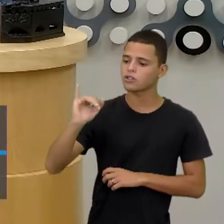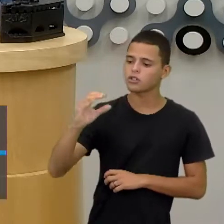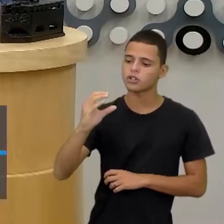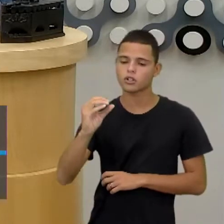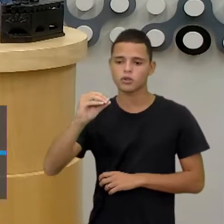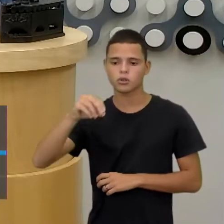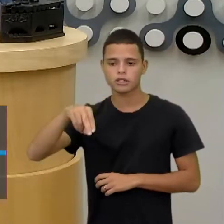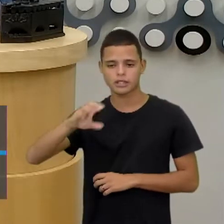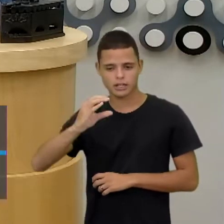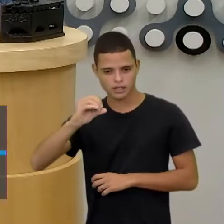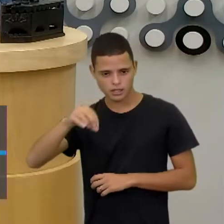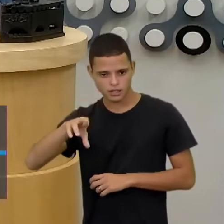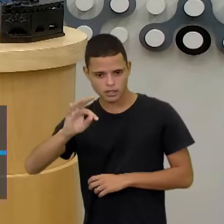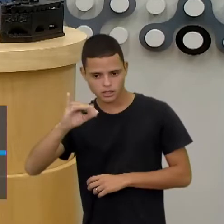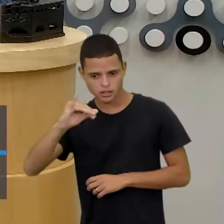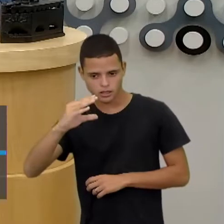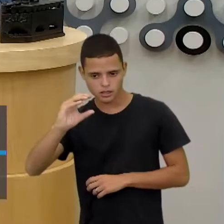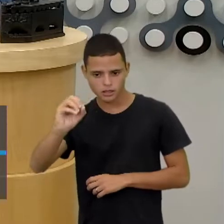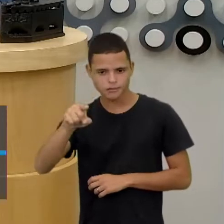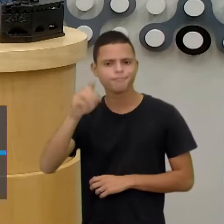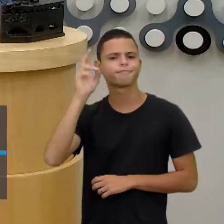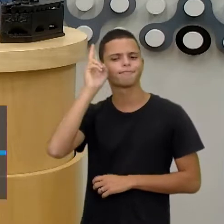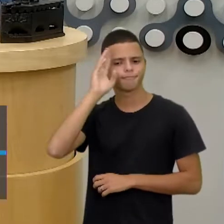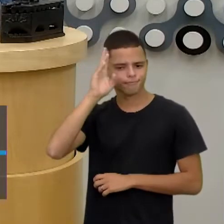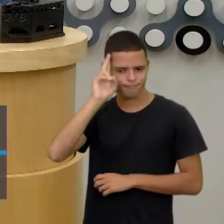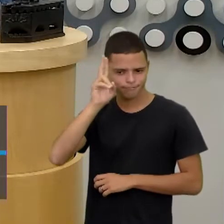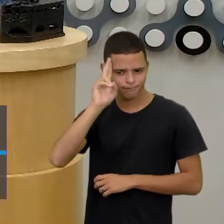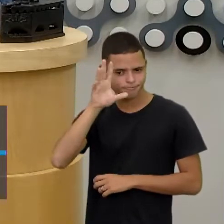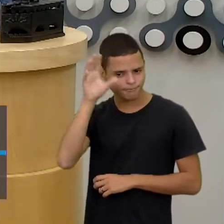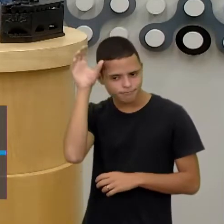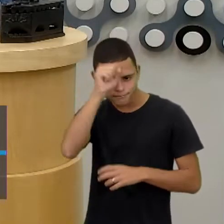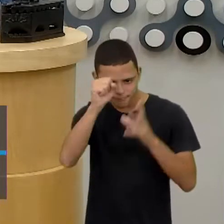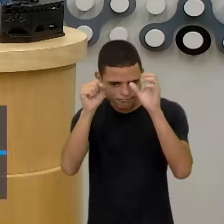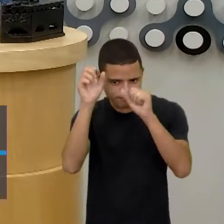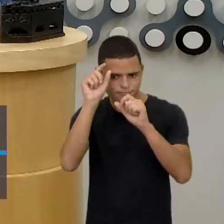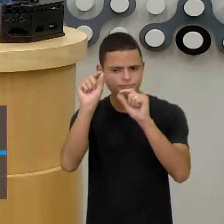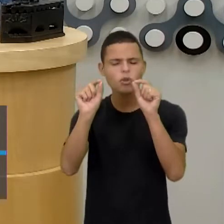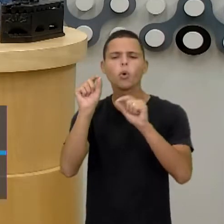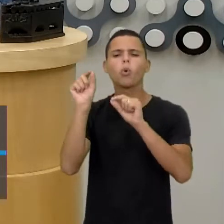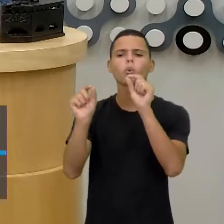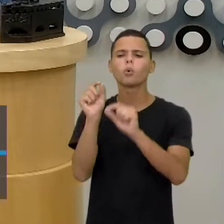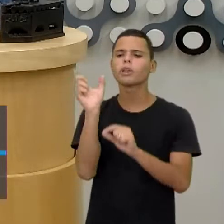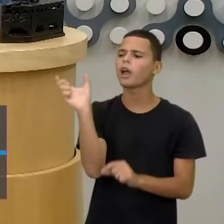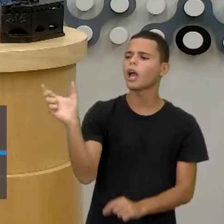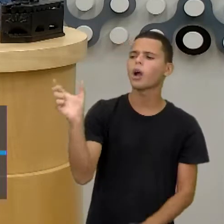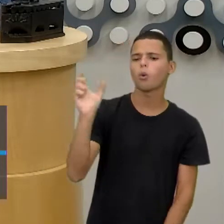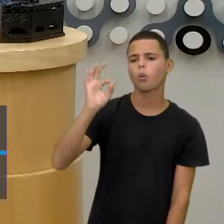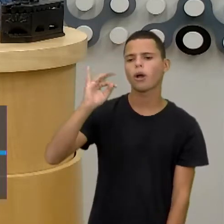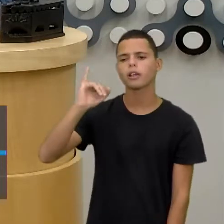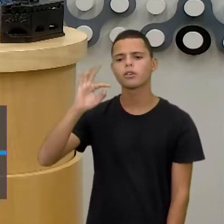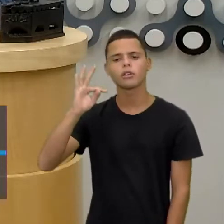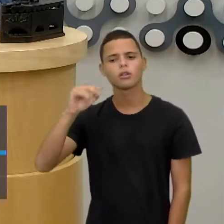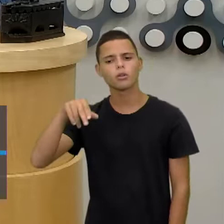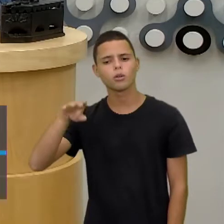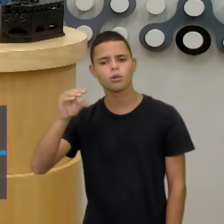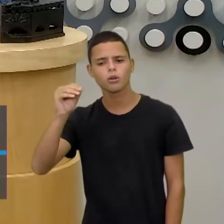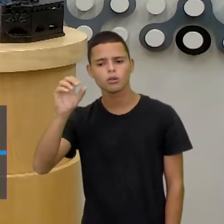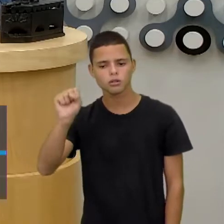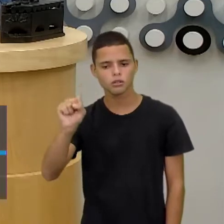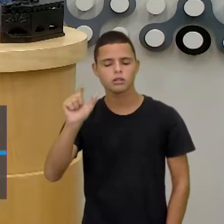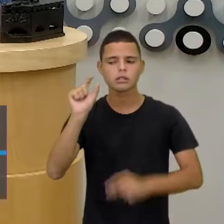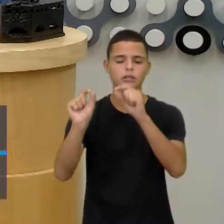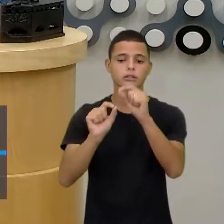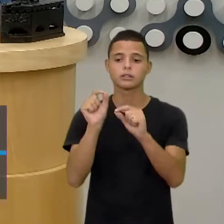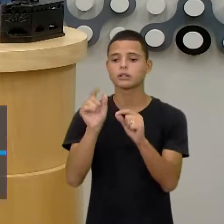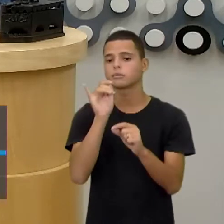que os estudantes já aprenderam lá na formação geral básica, né? O que é o etnocentrismo? É quando eu olho para